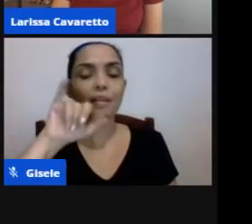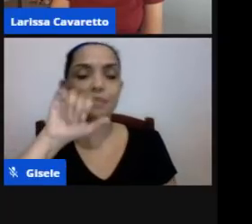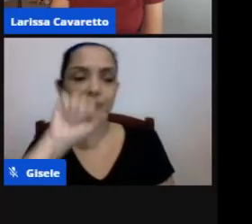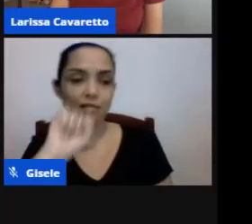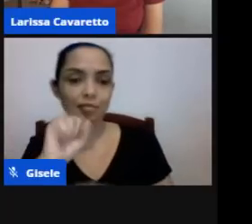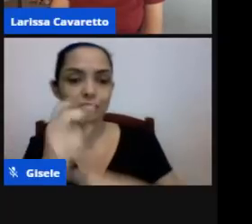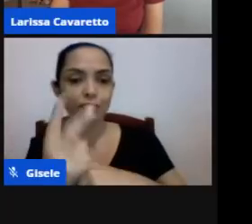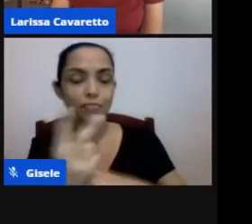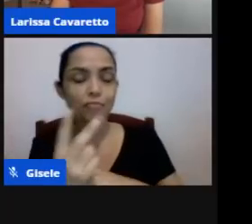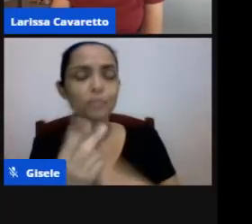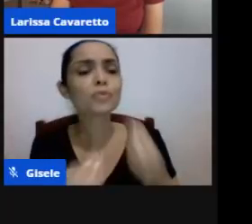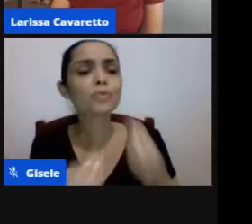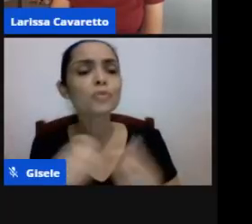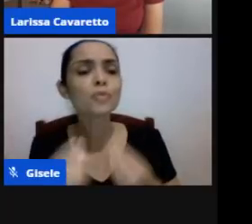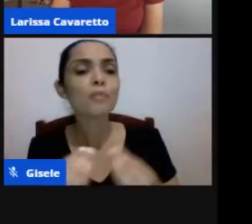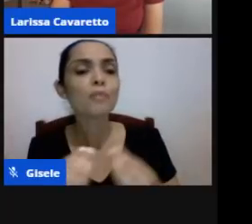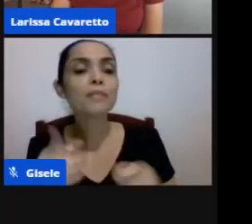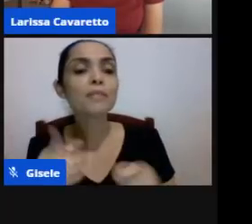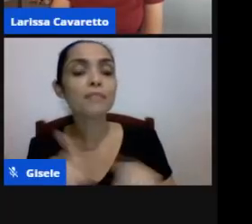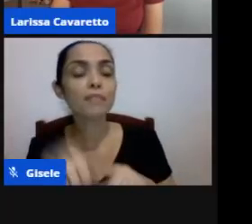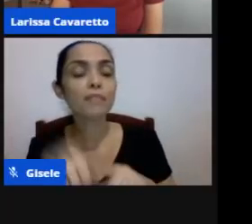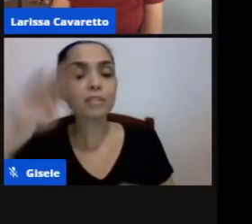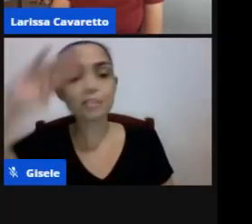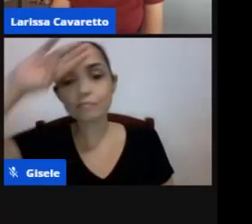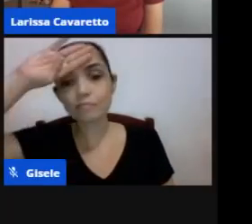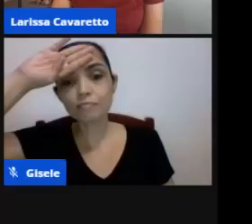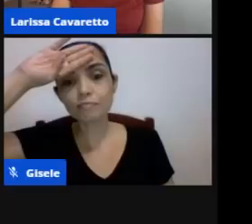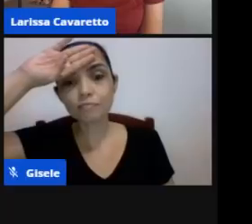E como é que funciona a aferição de temperatura?